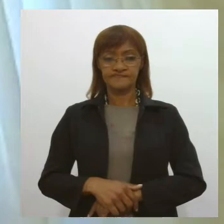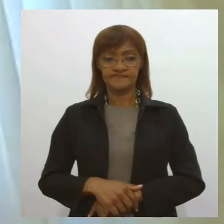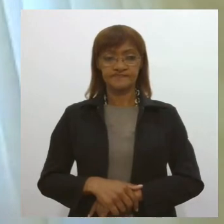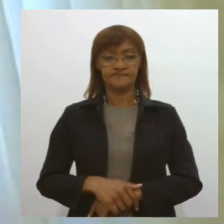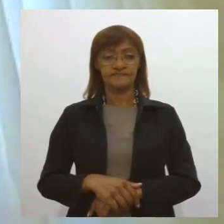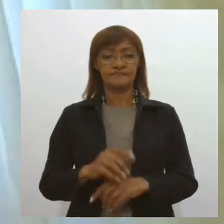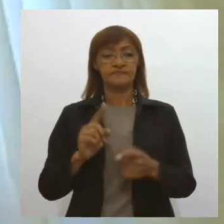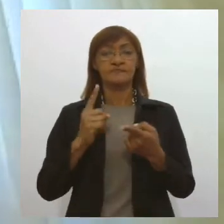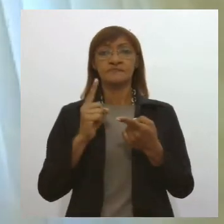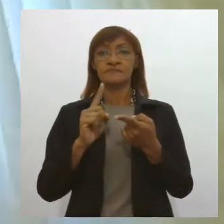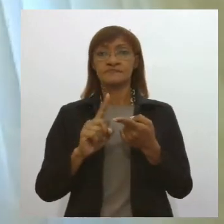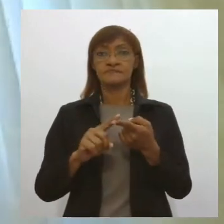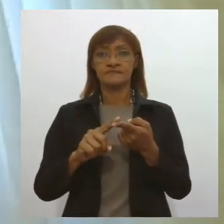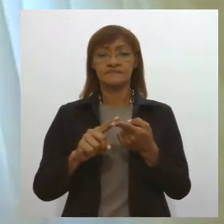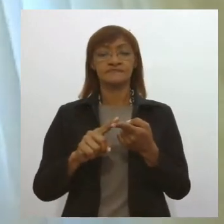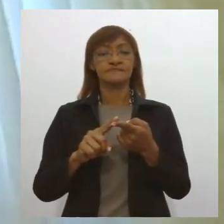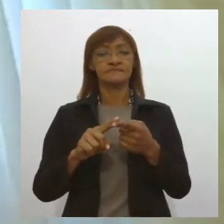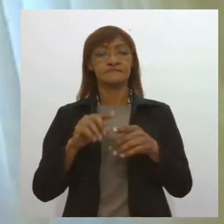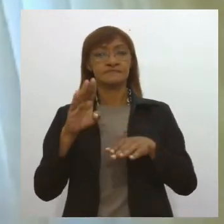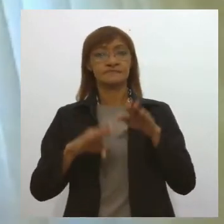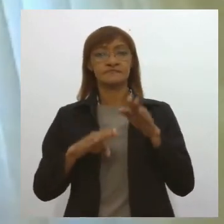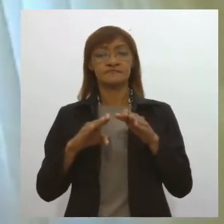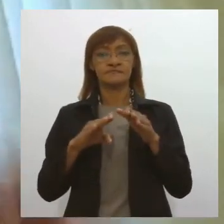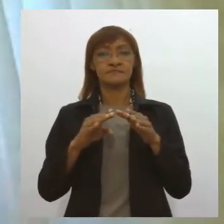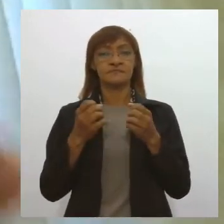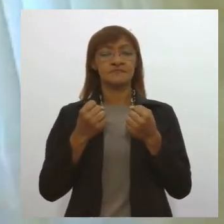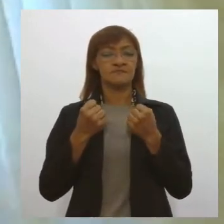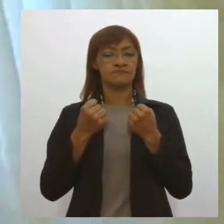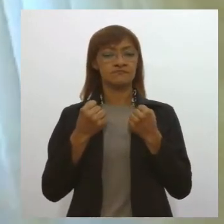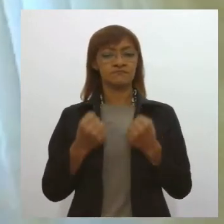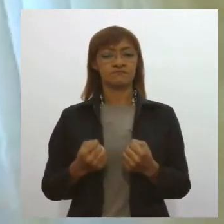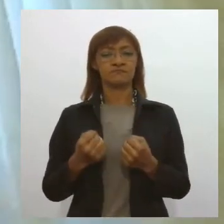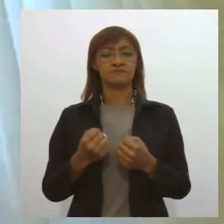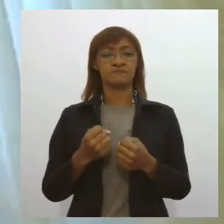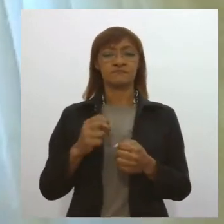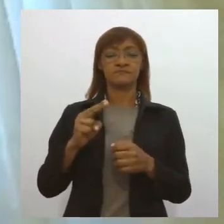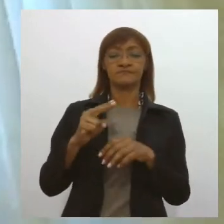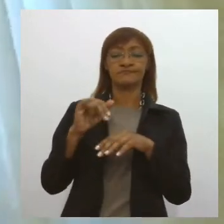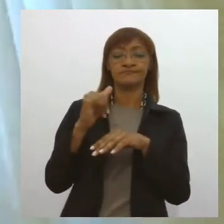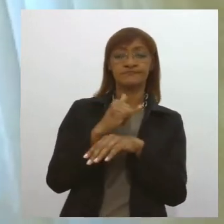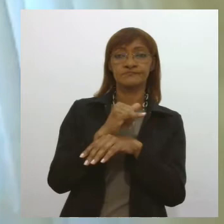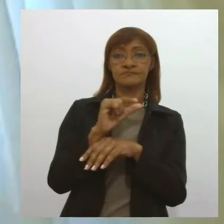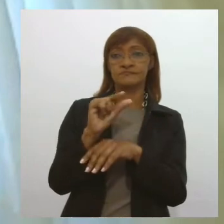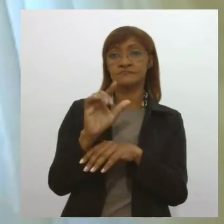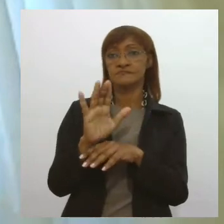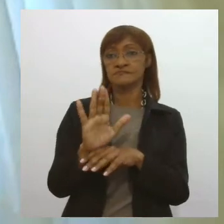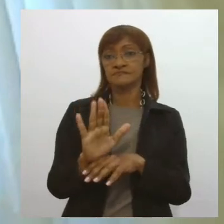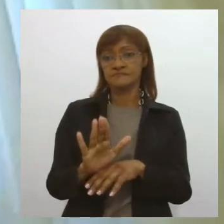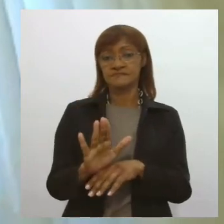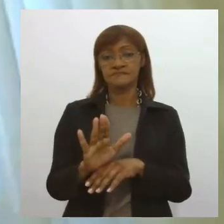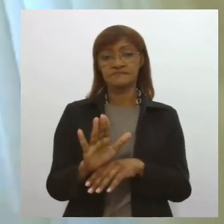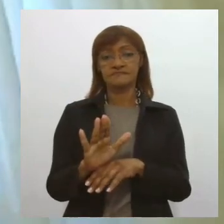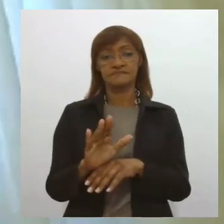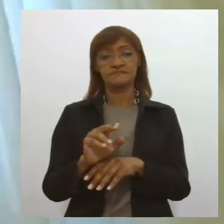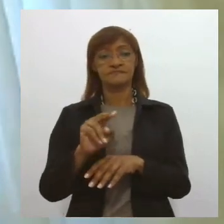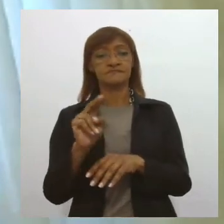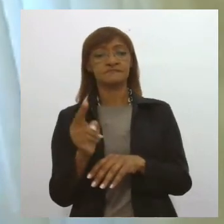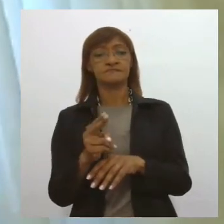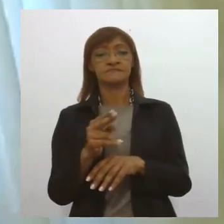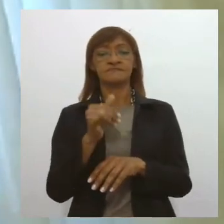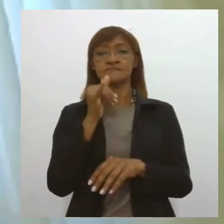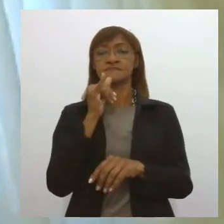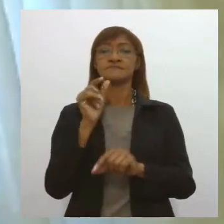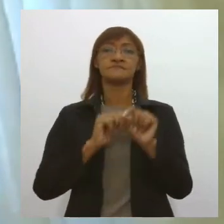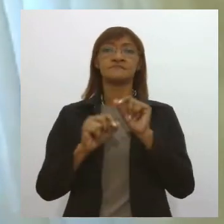alterações muitas vezes de ganho de peso, e se essa paciente tiver alterações conjuntas, né, tipo de alto risco,